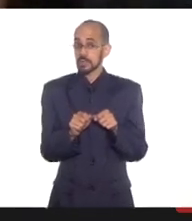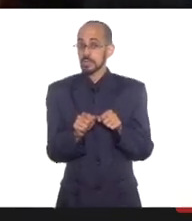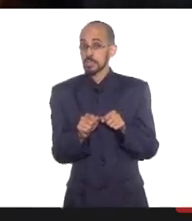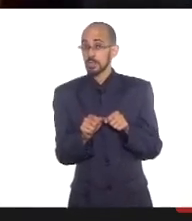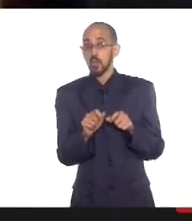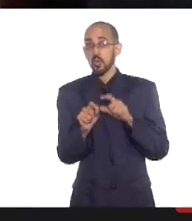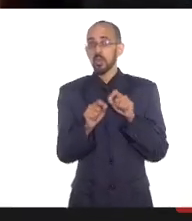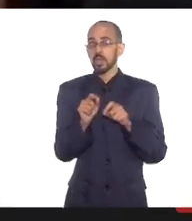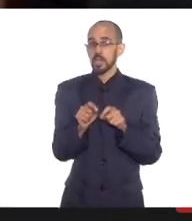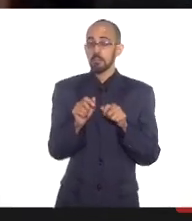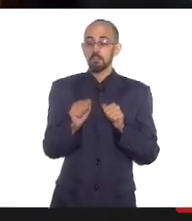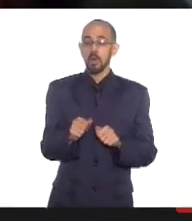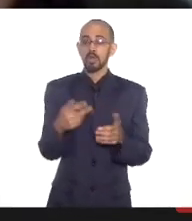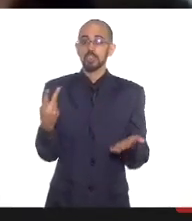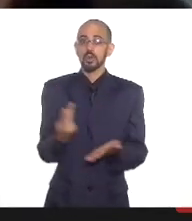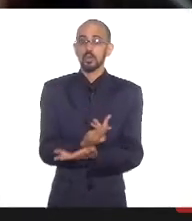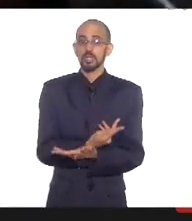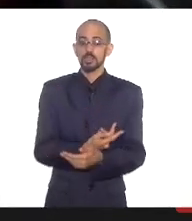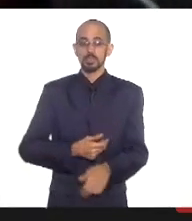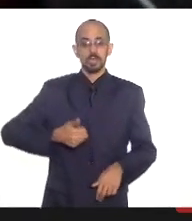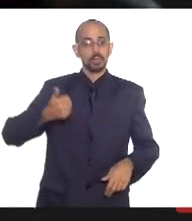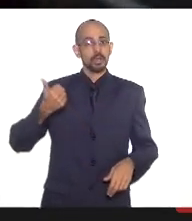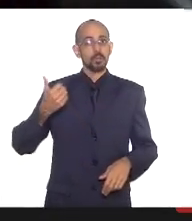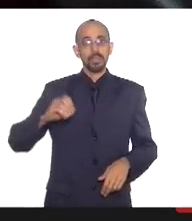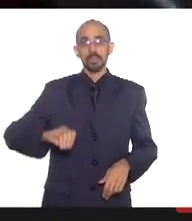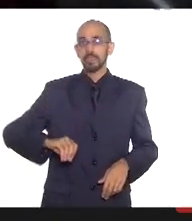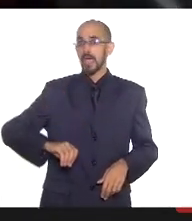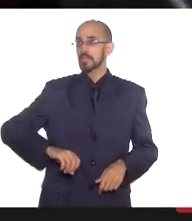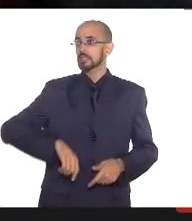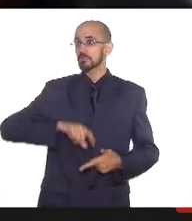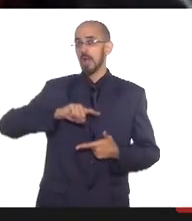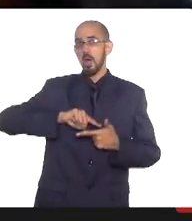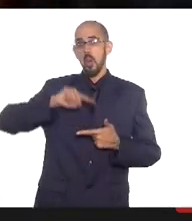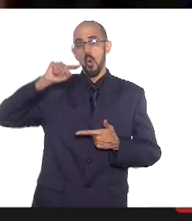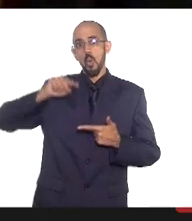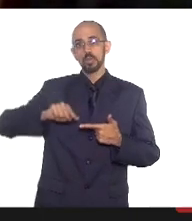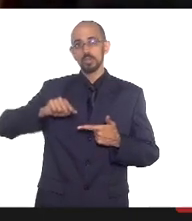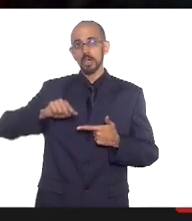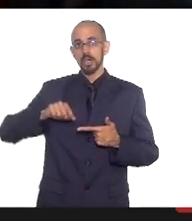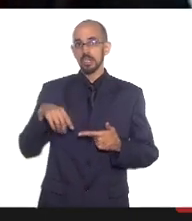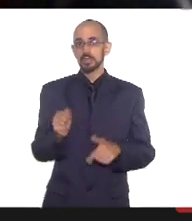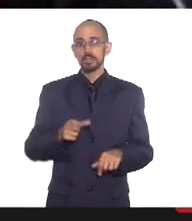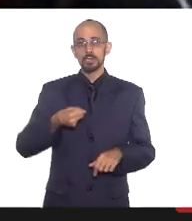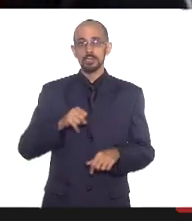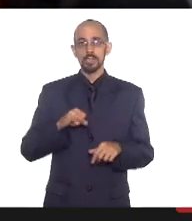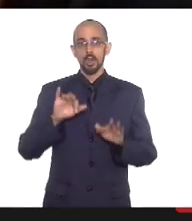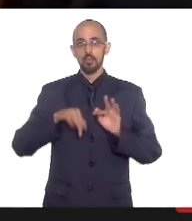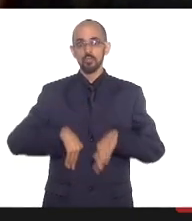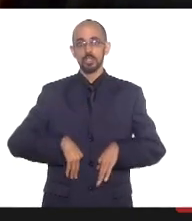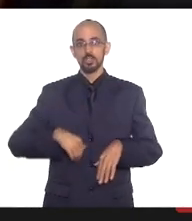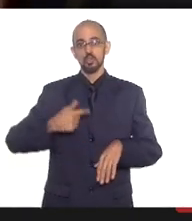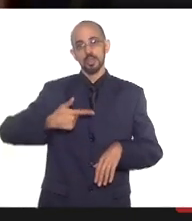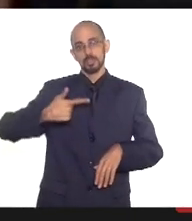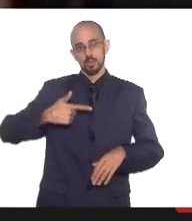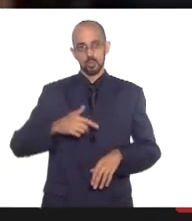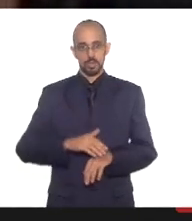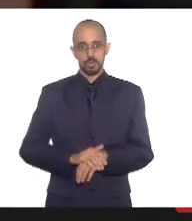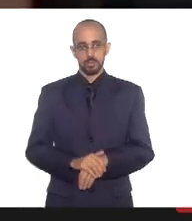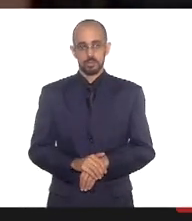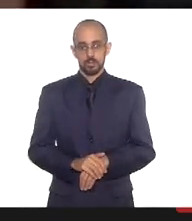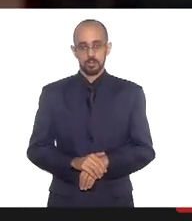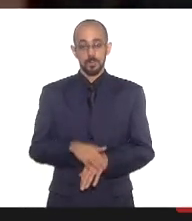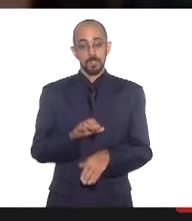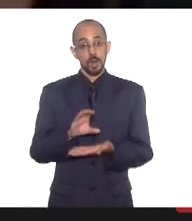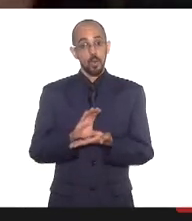aí Teoricamente em 10ª onda sem ter da Verdade saiu do nem das segundas Então é eu penso que isso